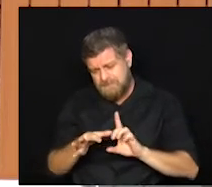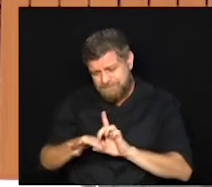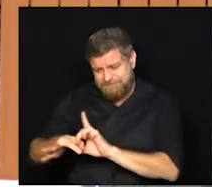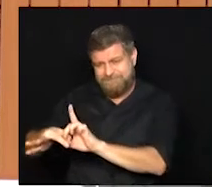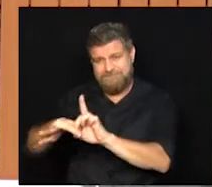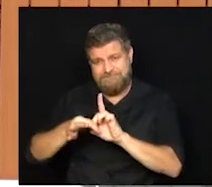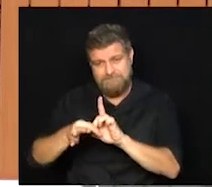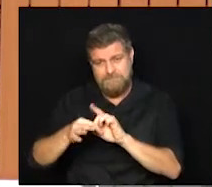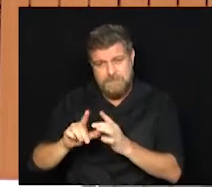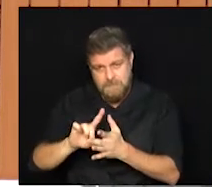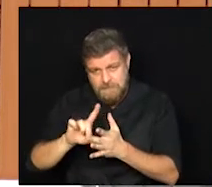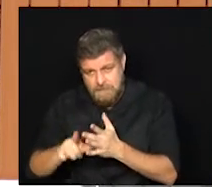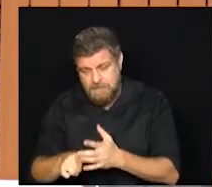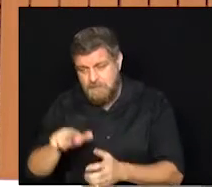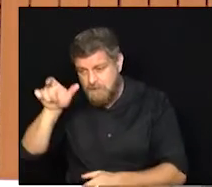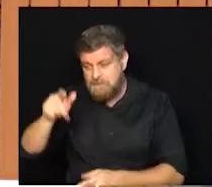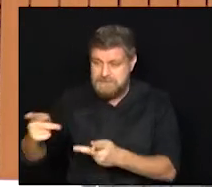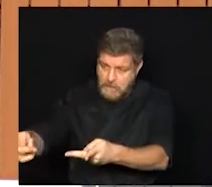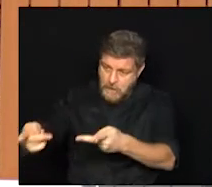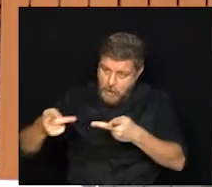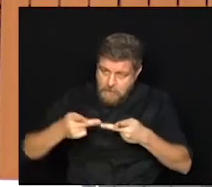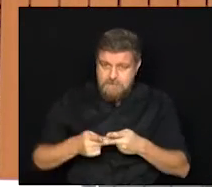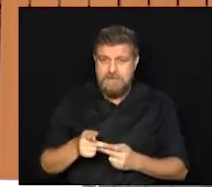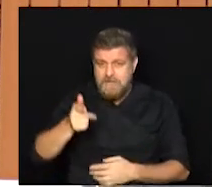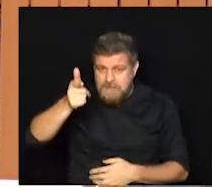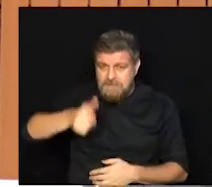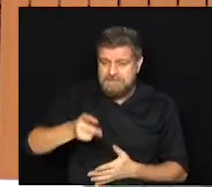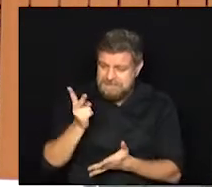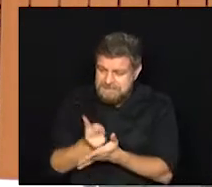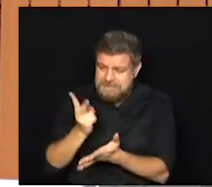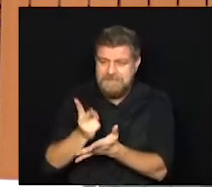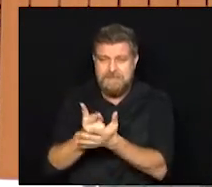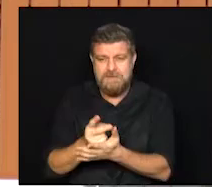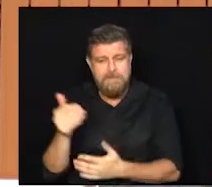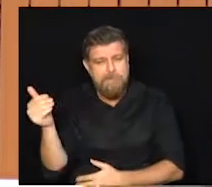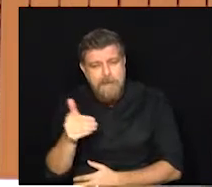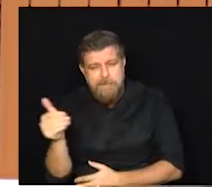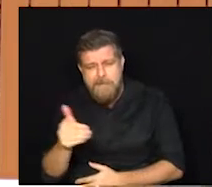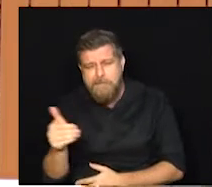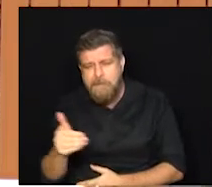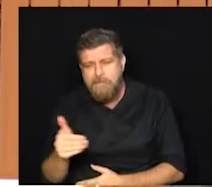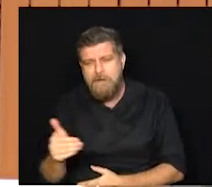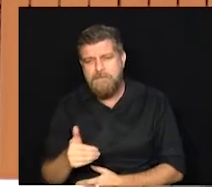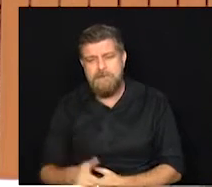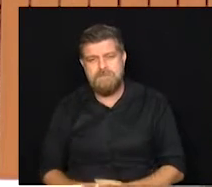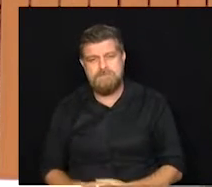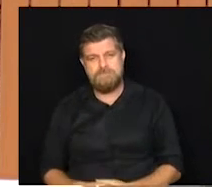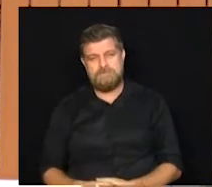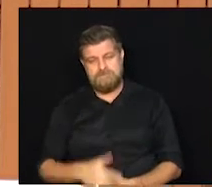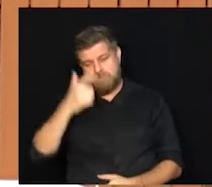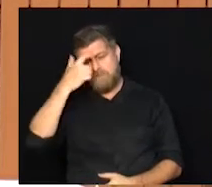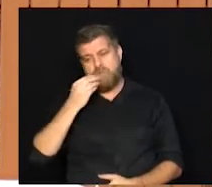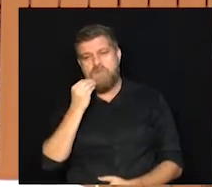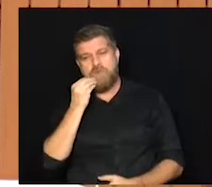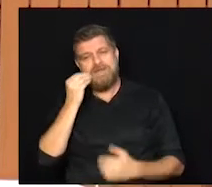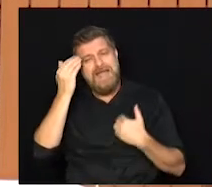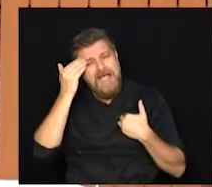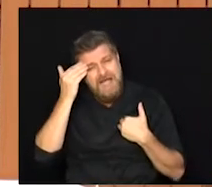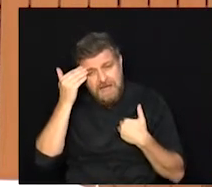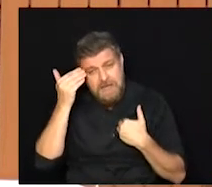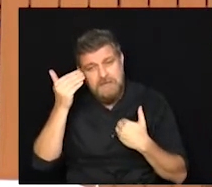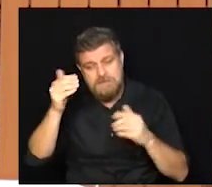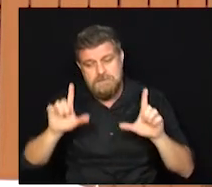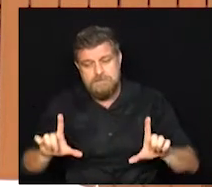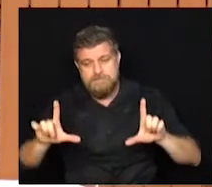vez também você já está convidada, tá bom? Muito obrigado. Eu quero a oportunidade